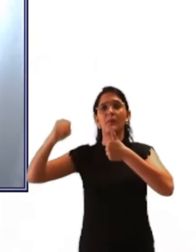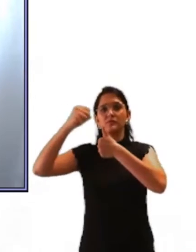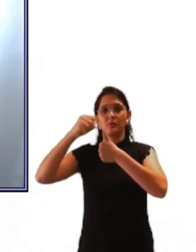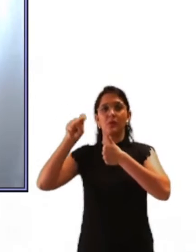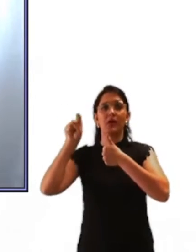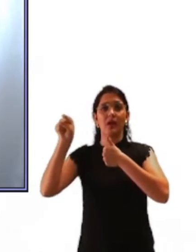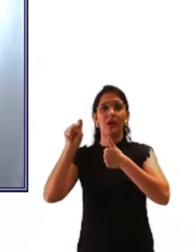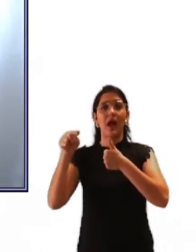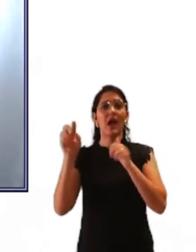fator tempo, né,